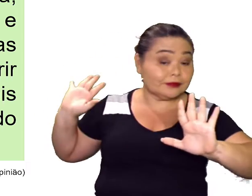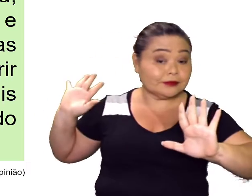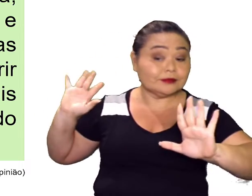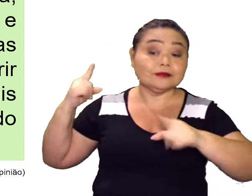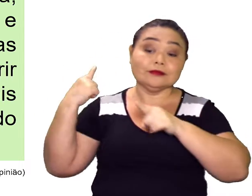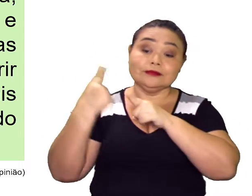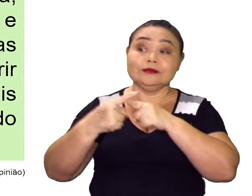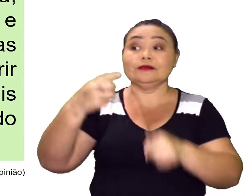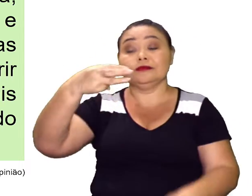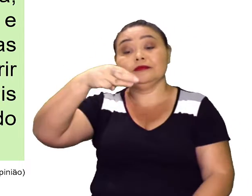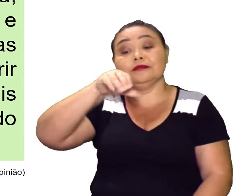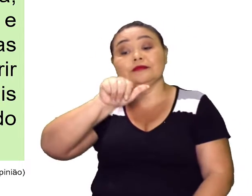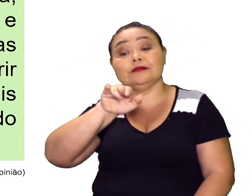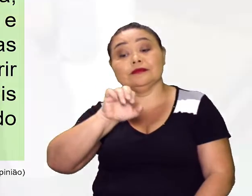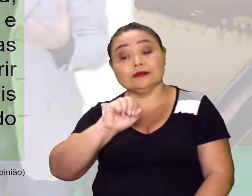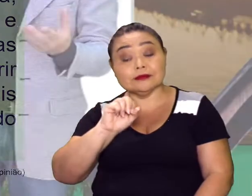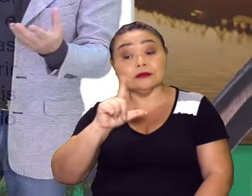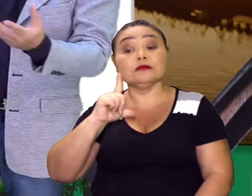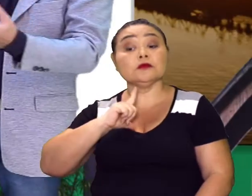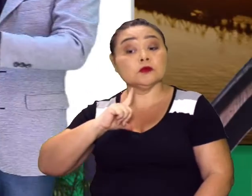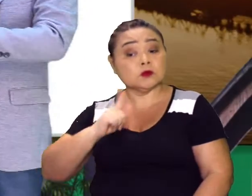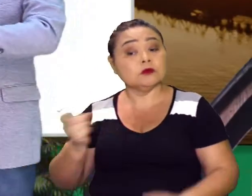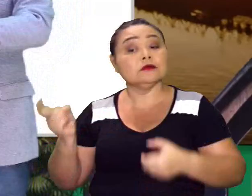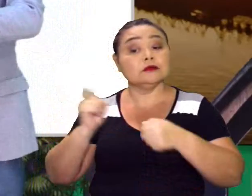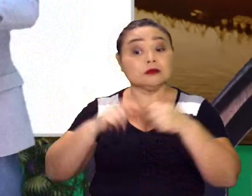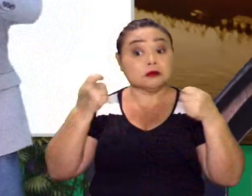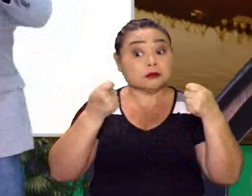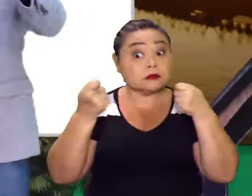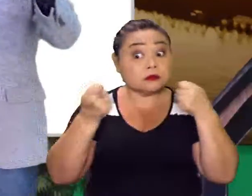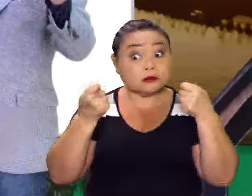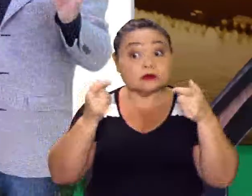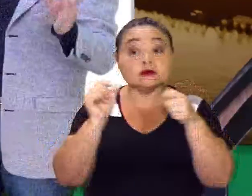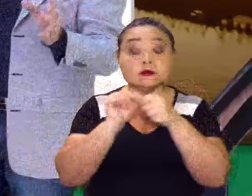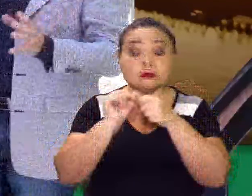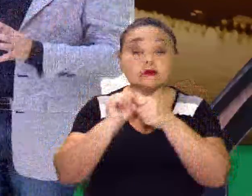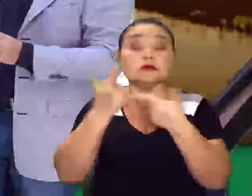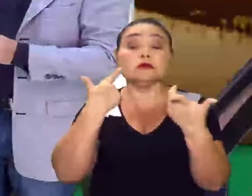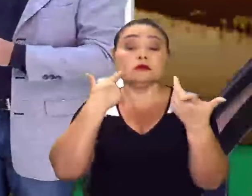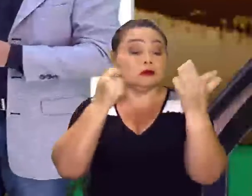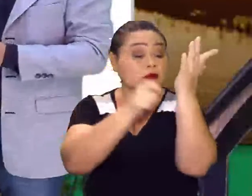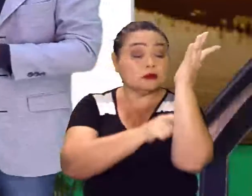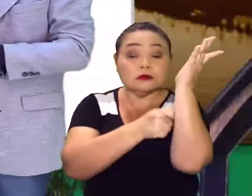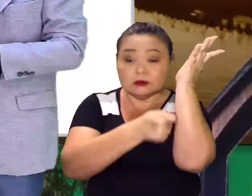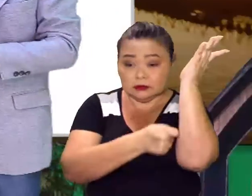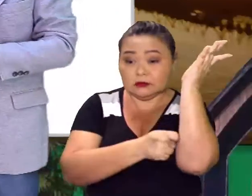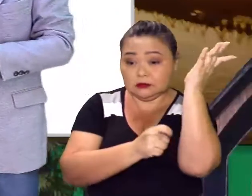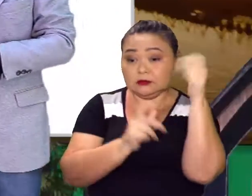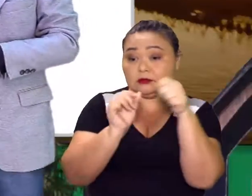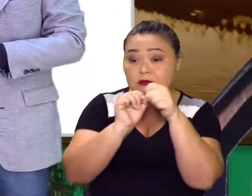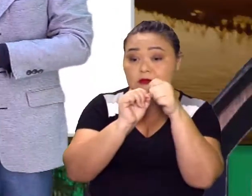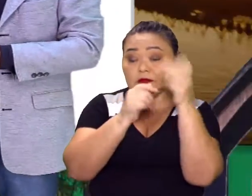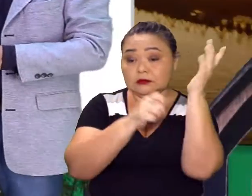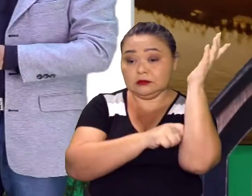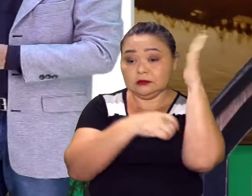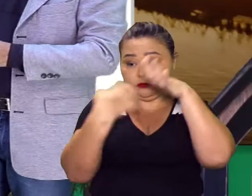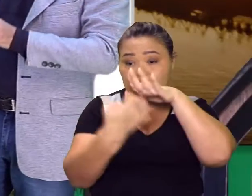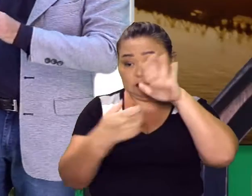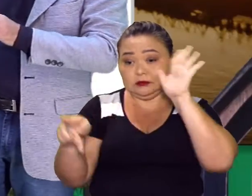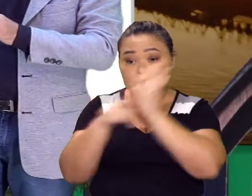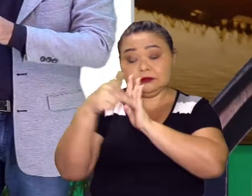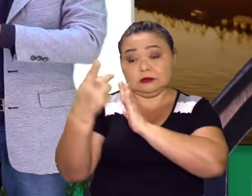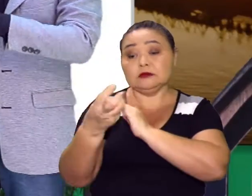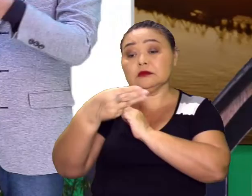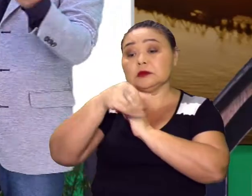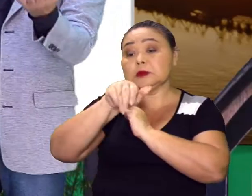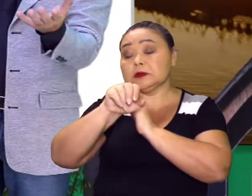a Malásia volta para o controle dos Estados Unidos, todas ali as produtoras de seringais